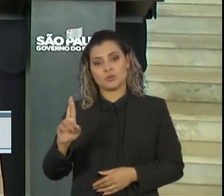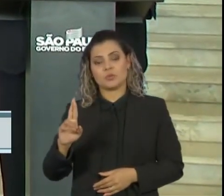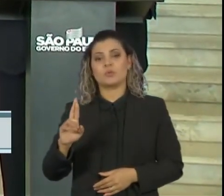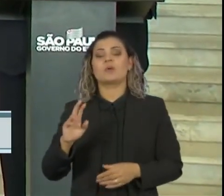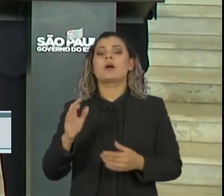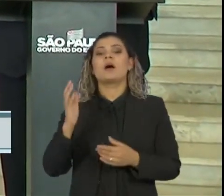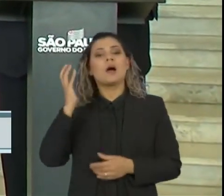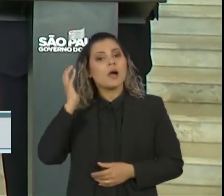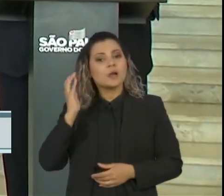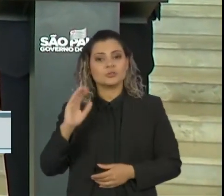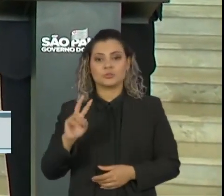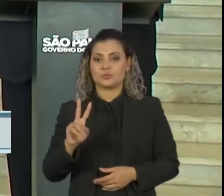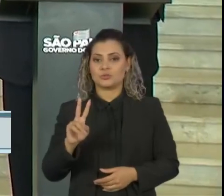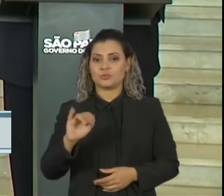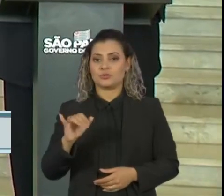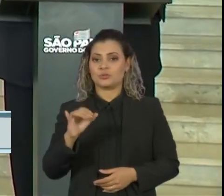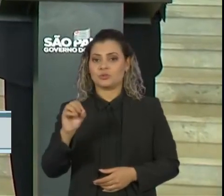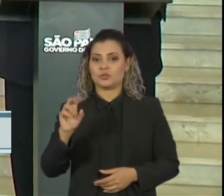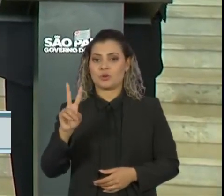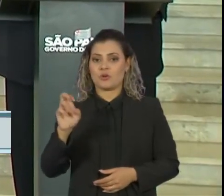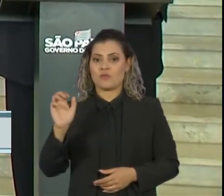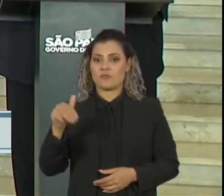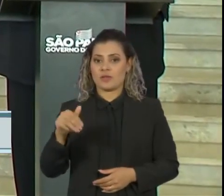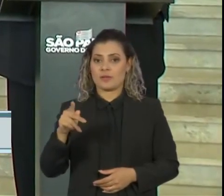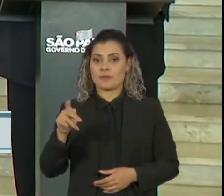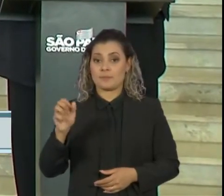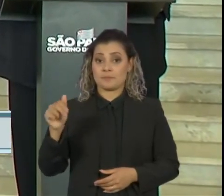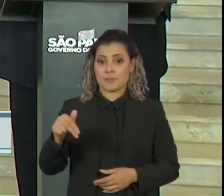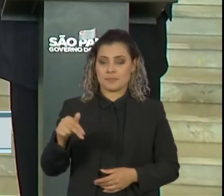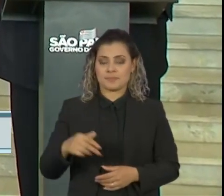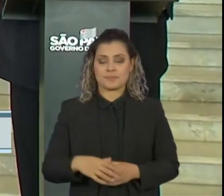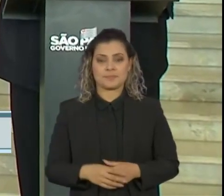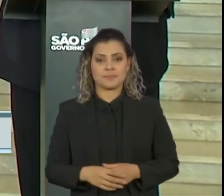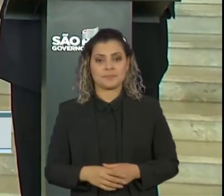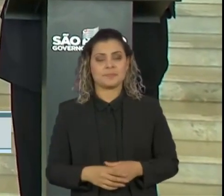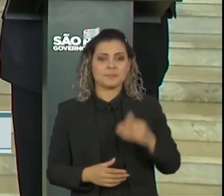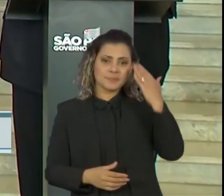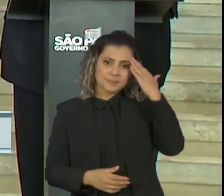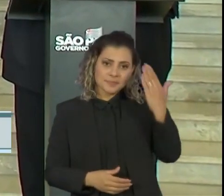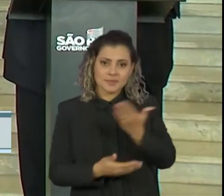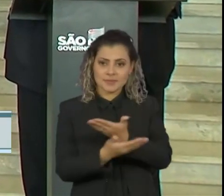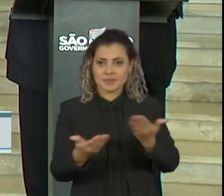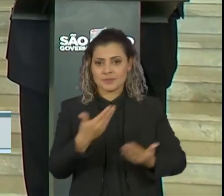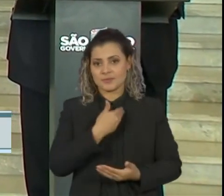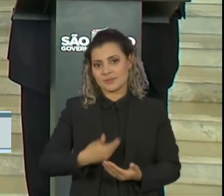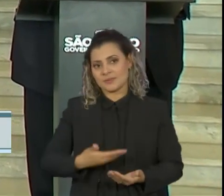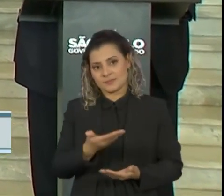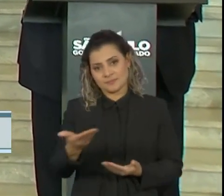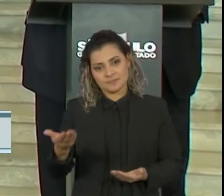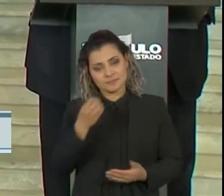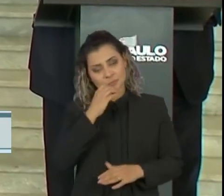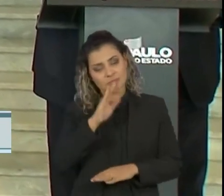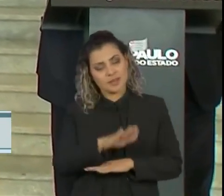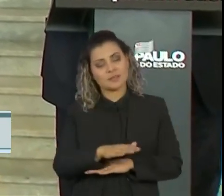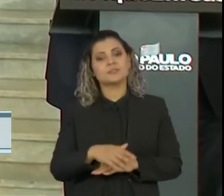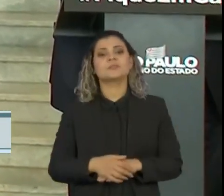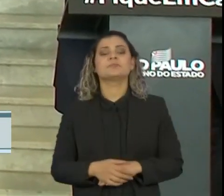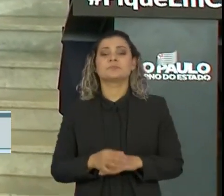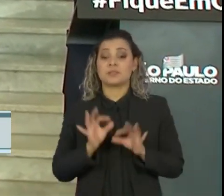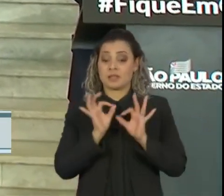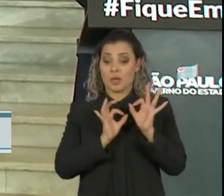Pan. Vitor, boa tarde. Sua pergunta, por favor. Boa tarde, governador. Boa tarde a todos. Deixa eu só arrumar aqui o